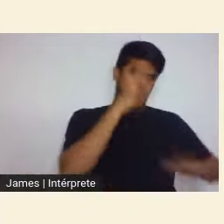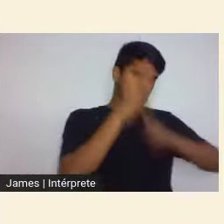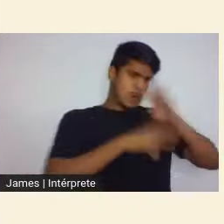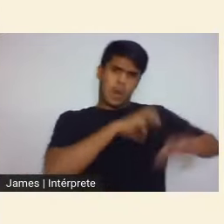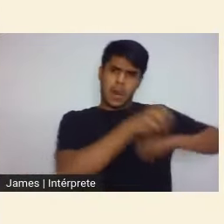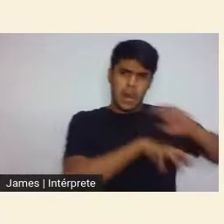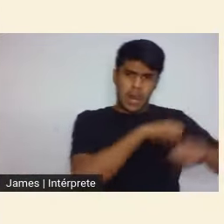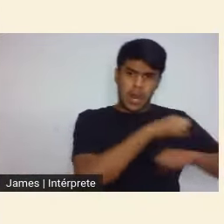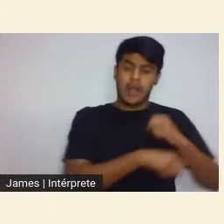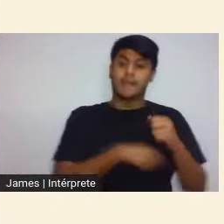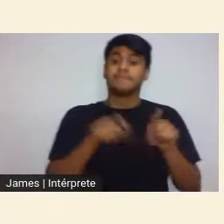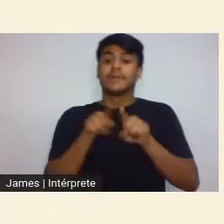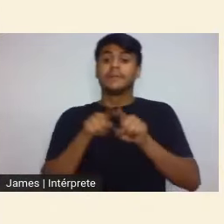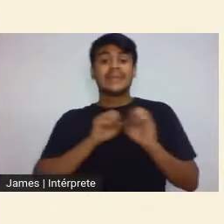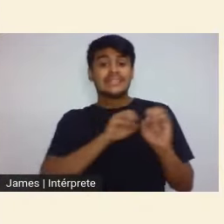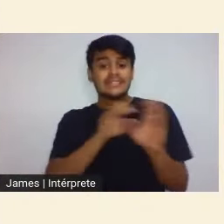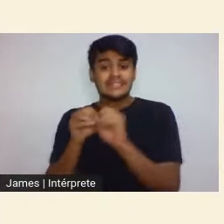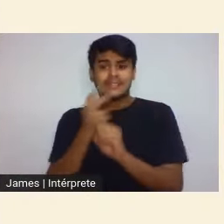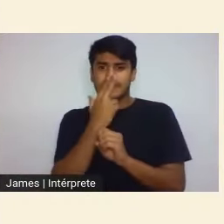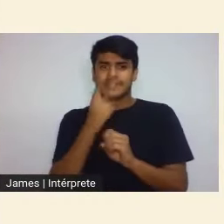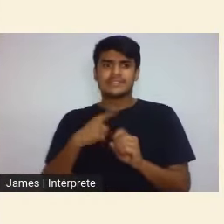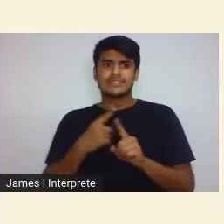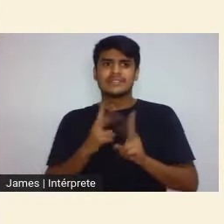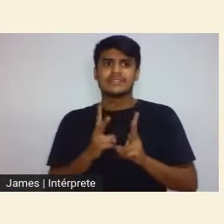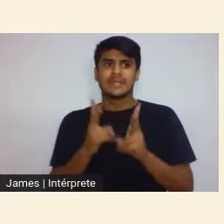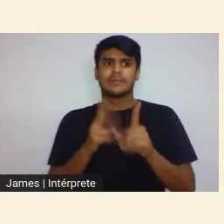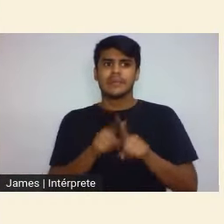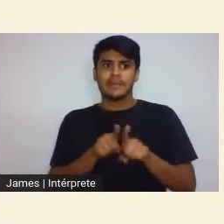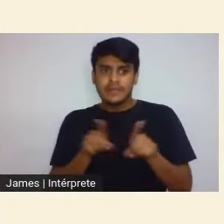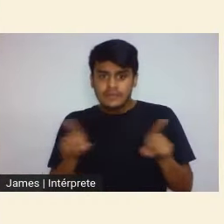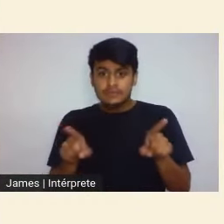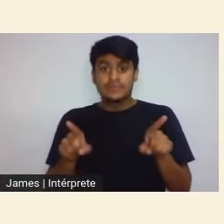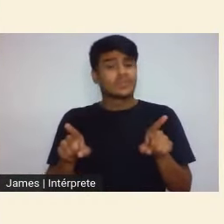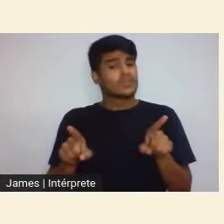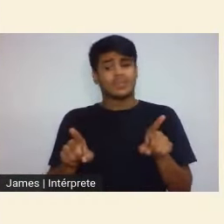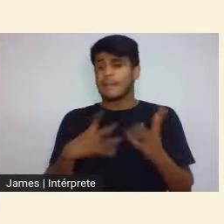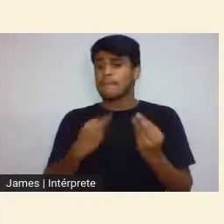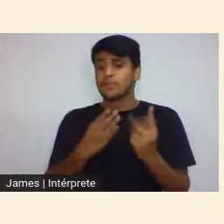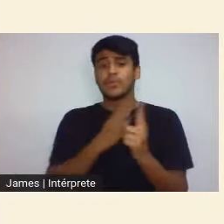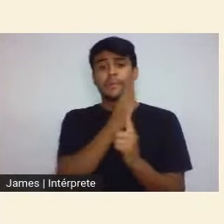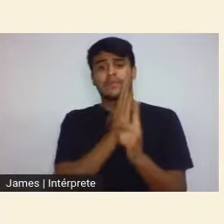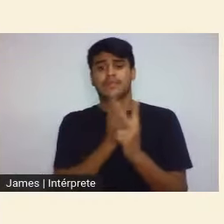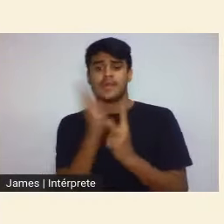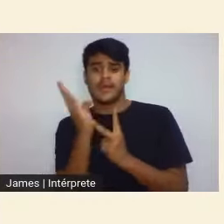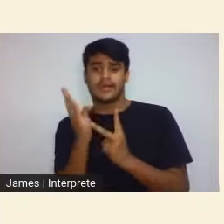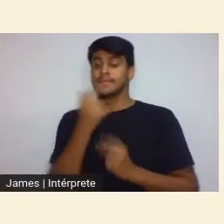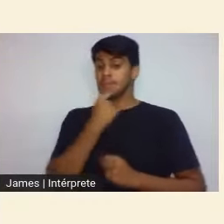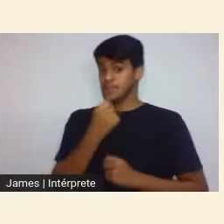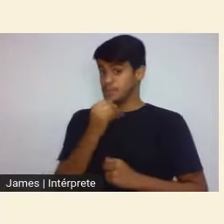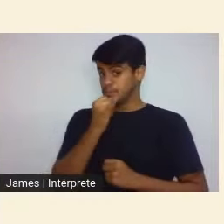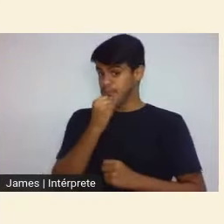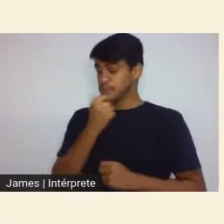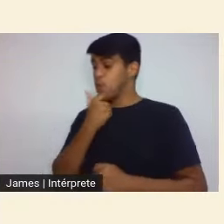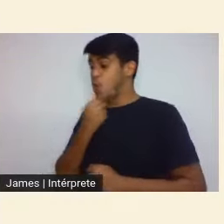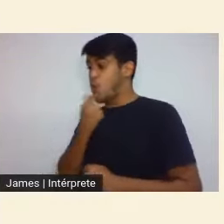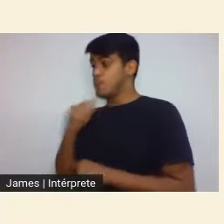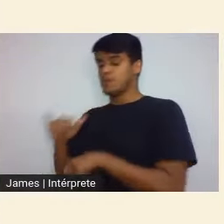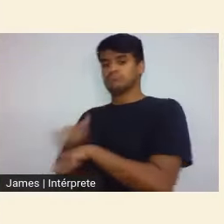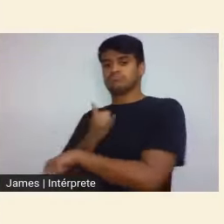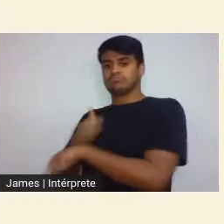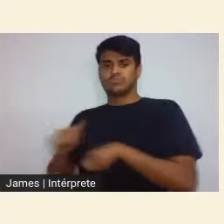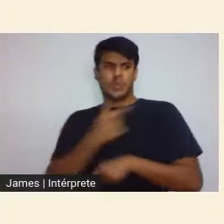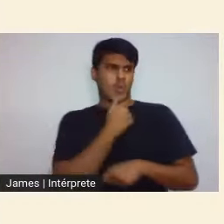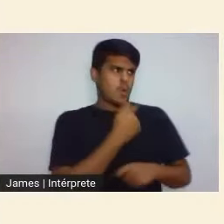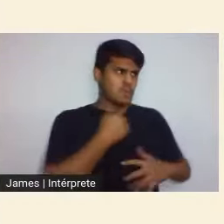sido constantemente desdobrada em outros binarismos, o homem civilizado versus o selvagem